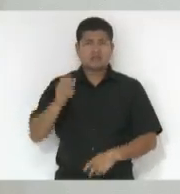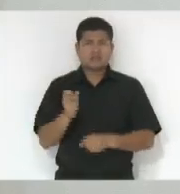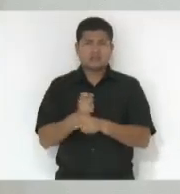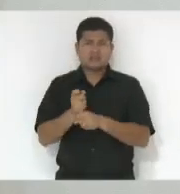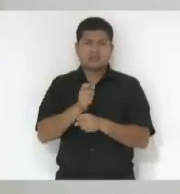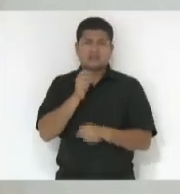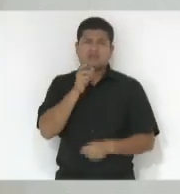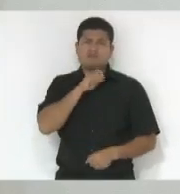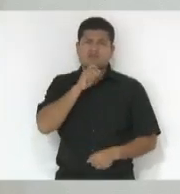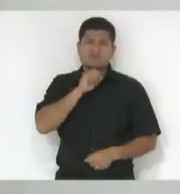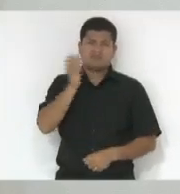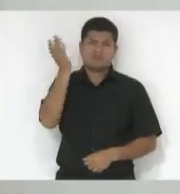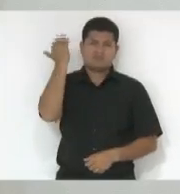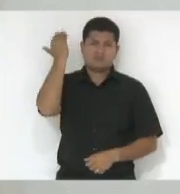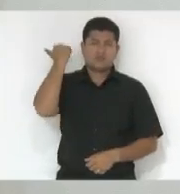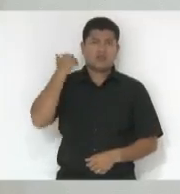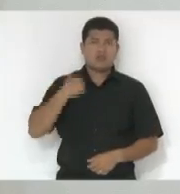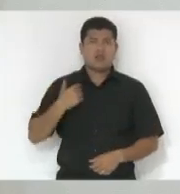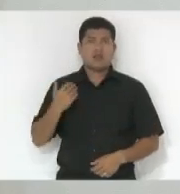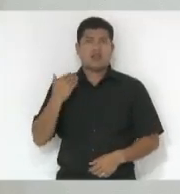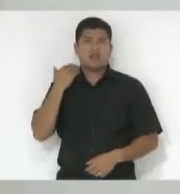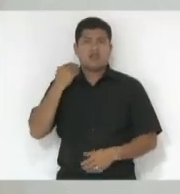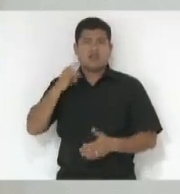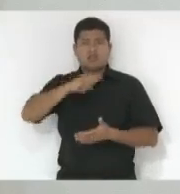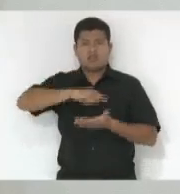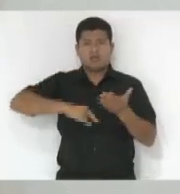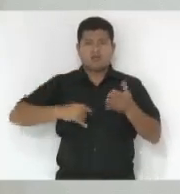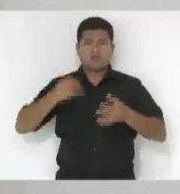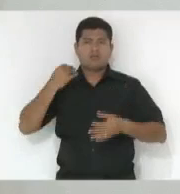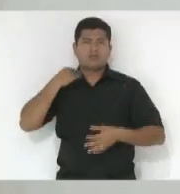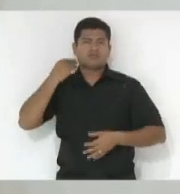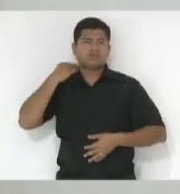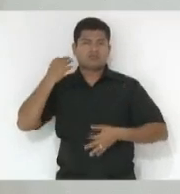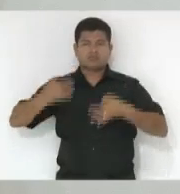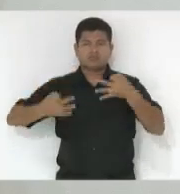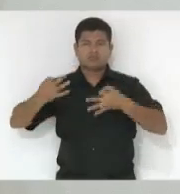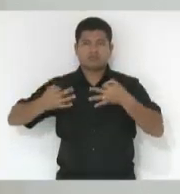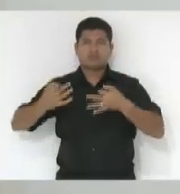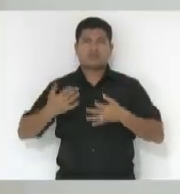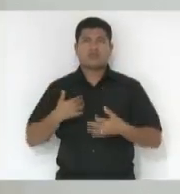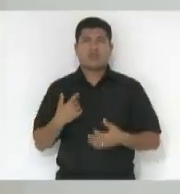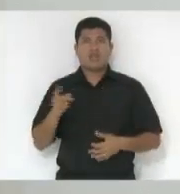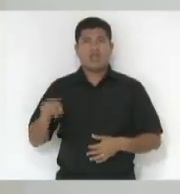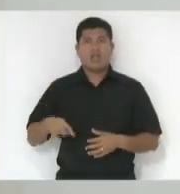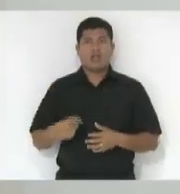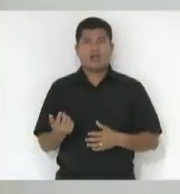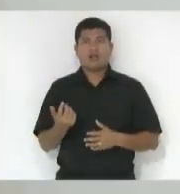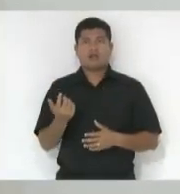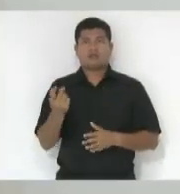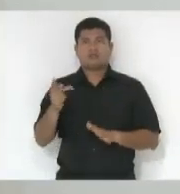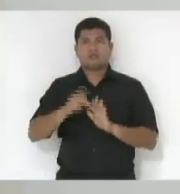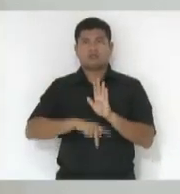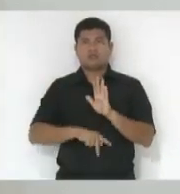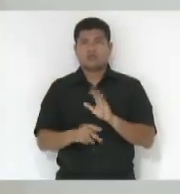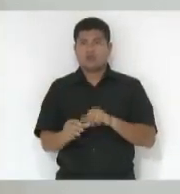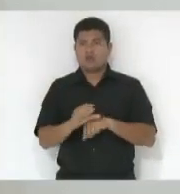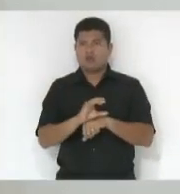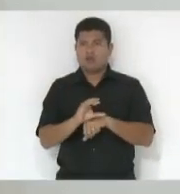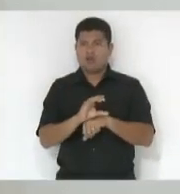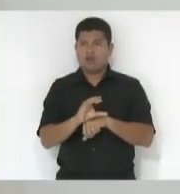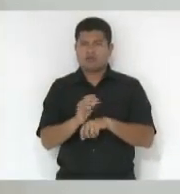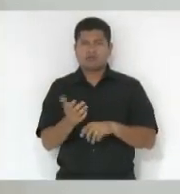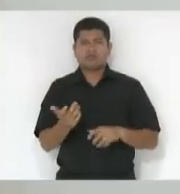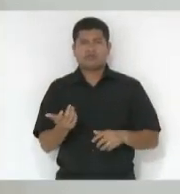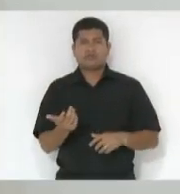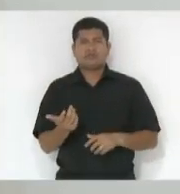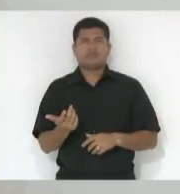em documentos jurídicos. Provavelmente é o primeiro esboço de algum tipo de Constituição. E lá,